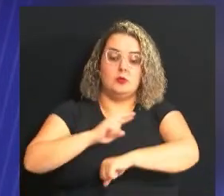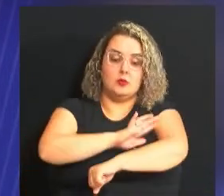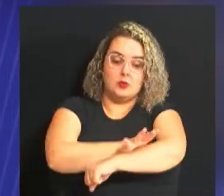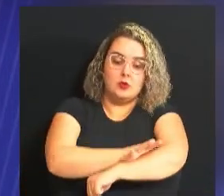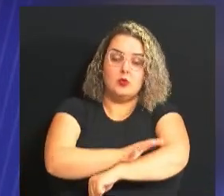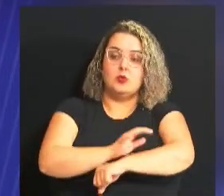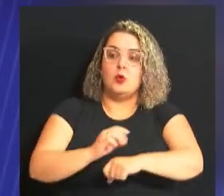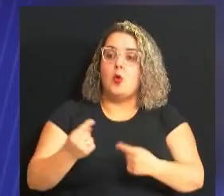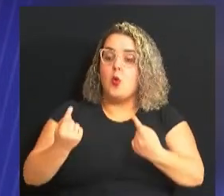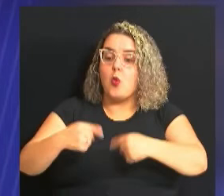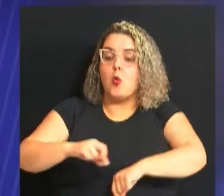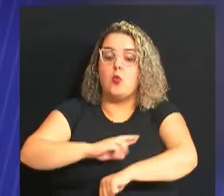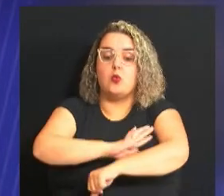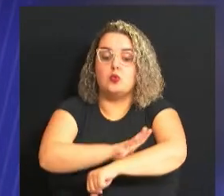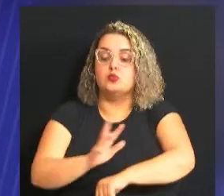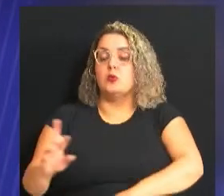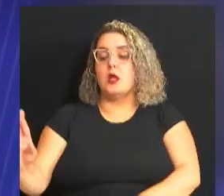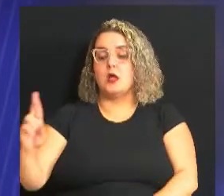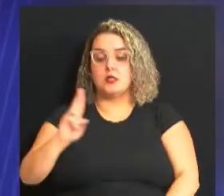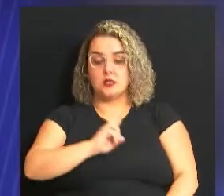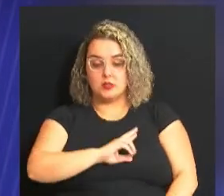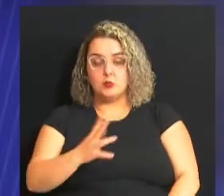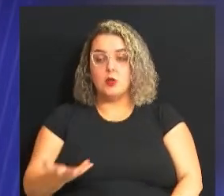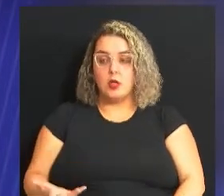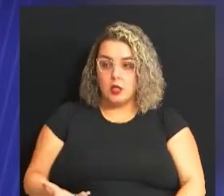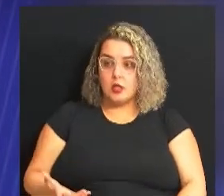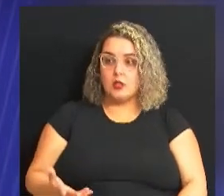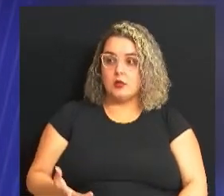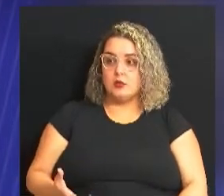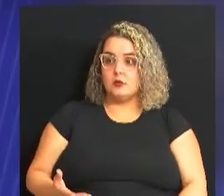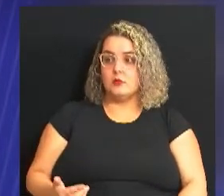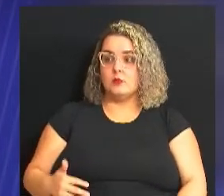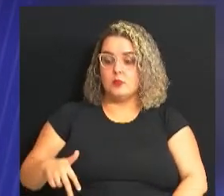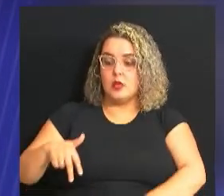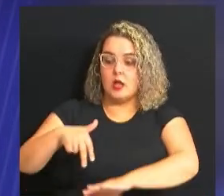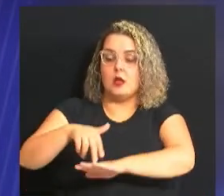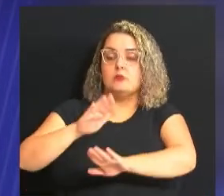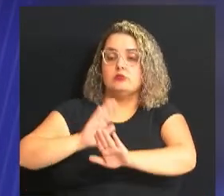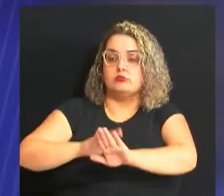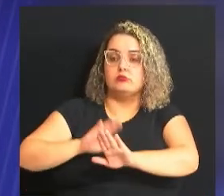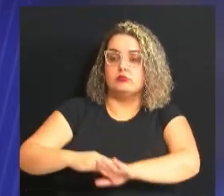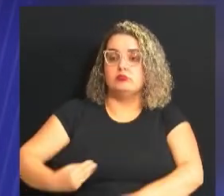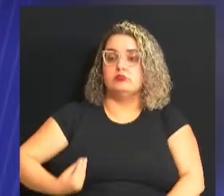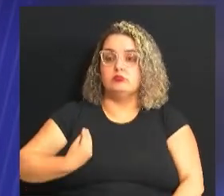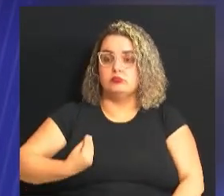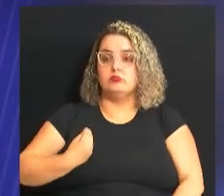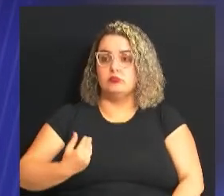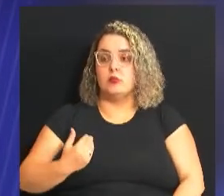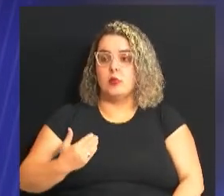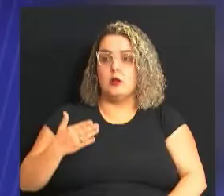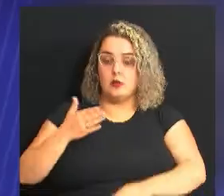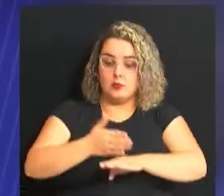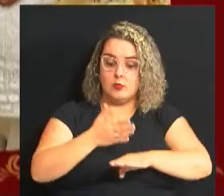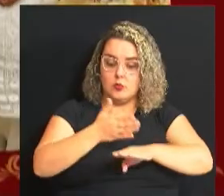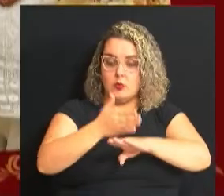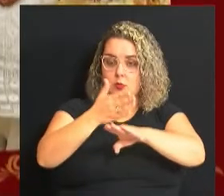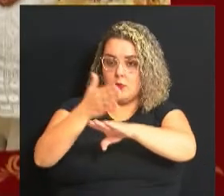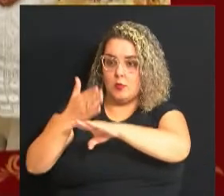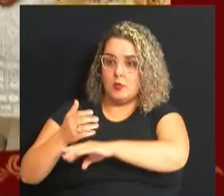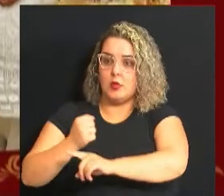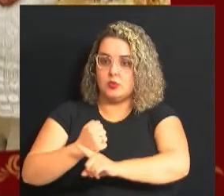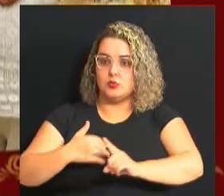combate ao racismo religioso, se exemplificam por sua presença ativa em importantes instâncias de participação social.